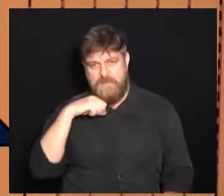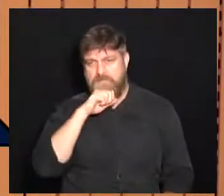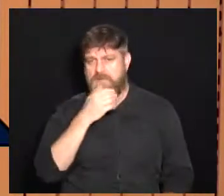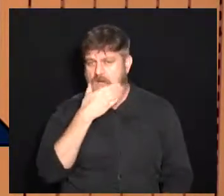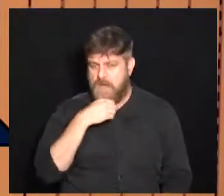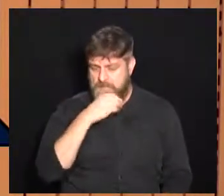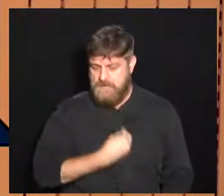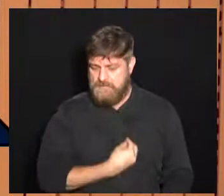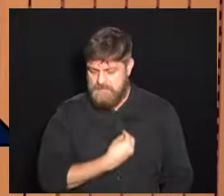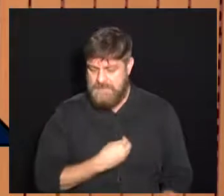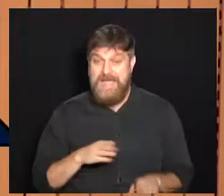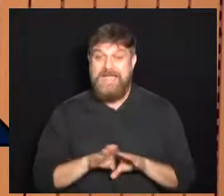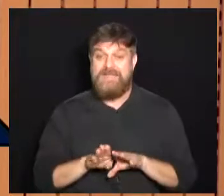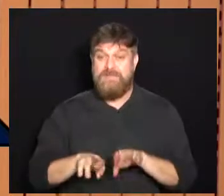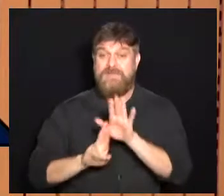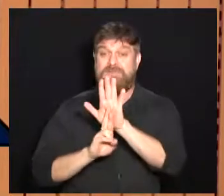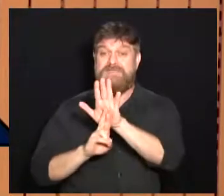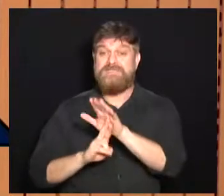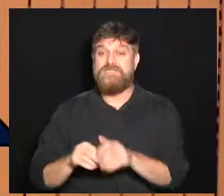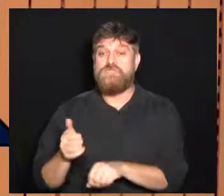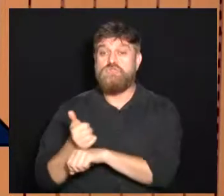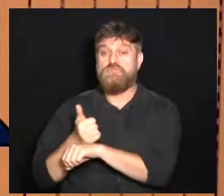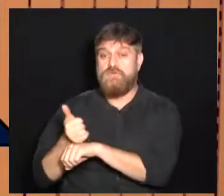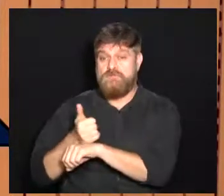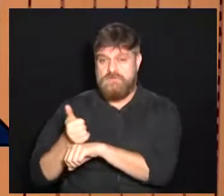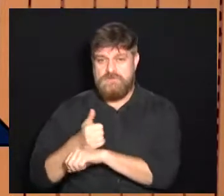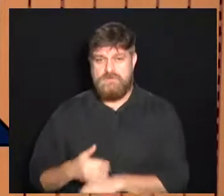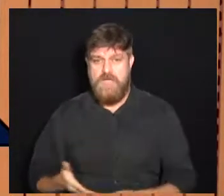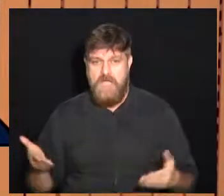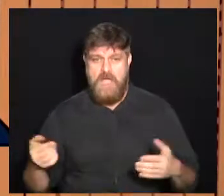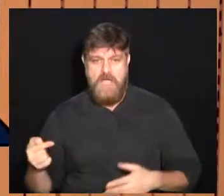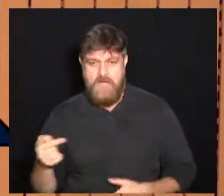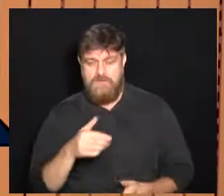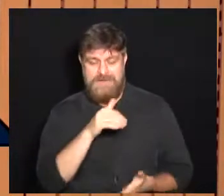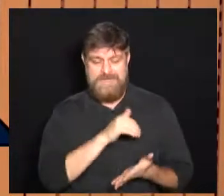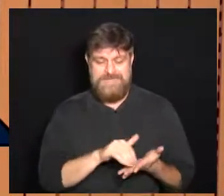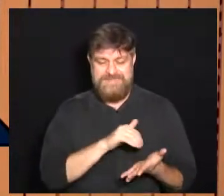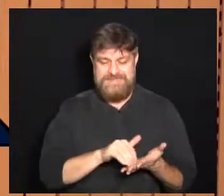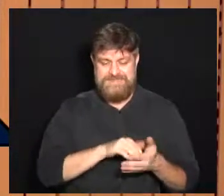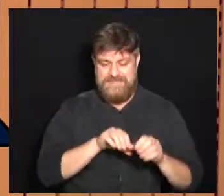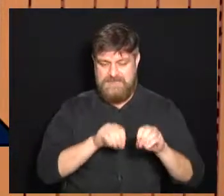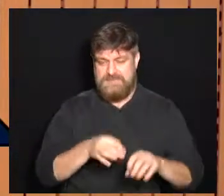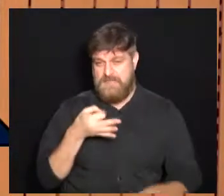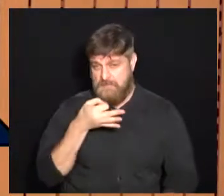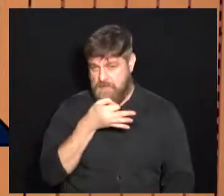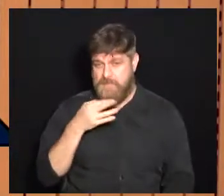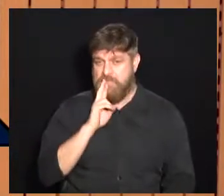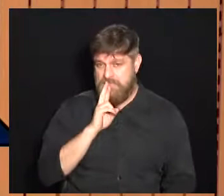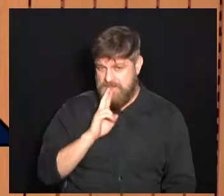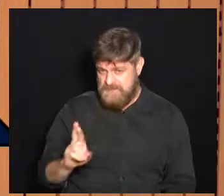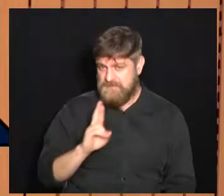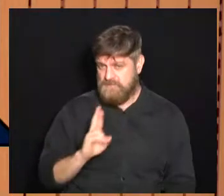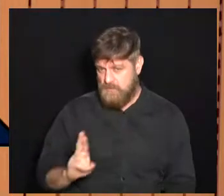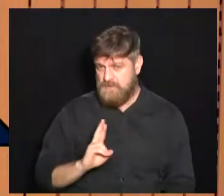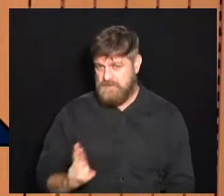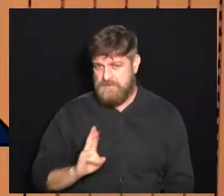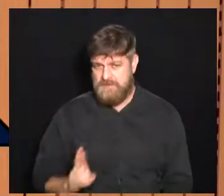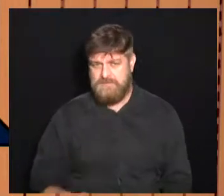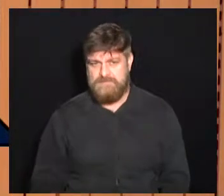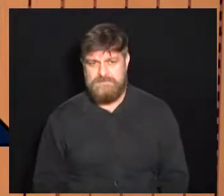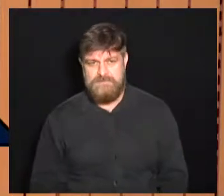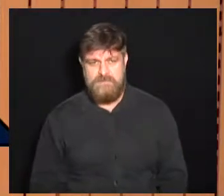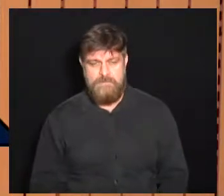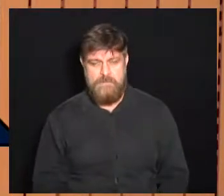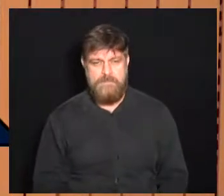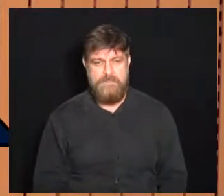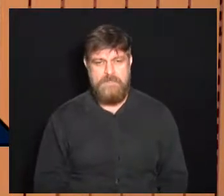e funcionários. Então, agora nós já passamos a palavra para a secretária Solange Pellicer responder essas primeiras perguntas que